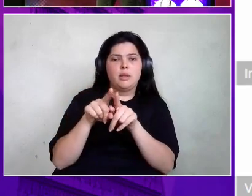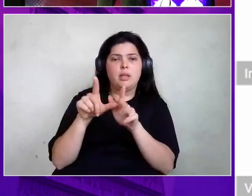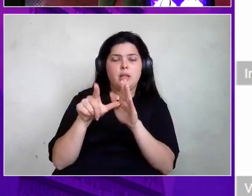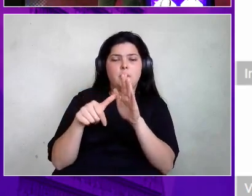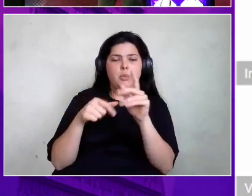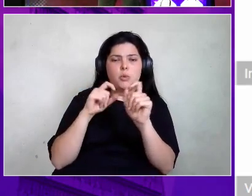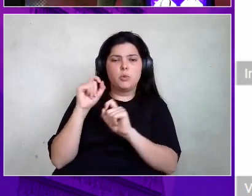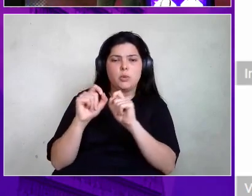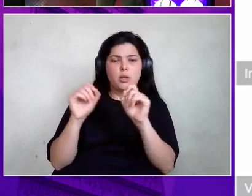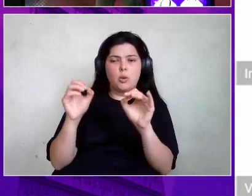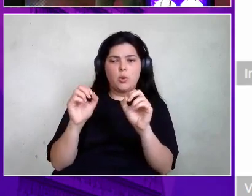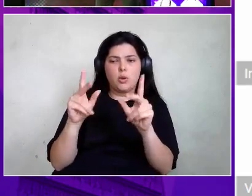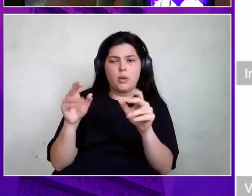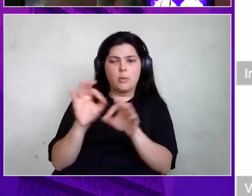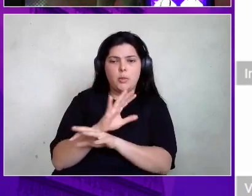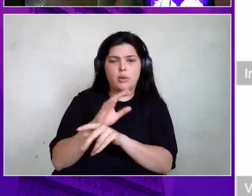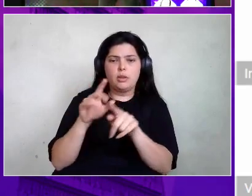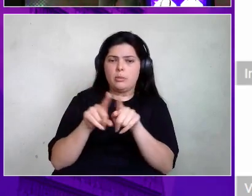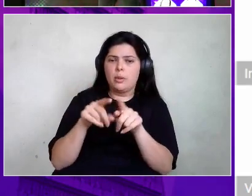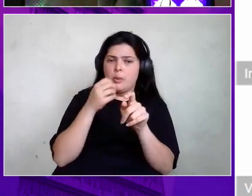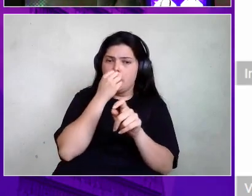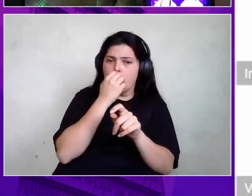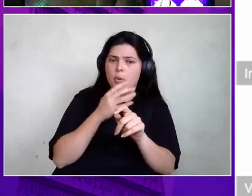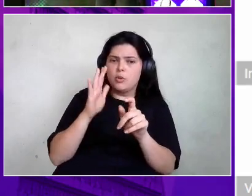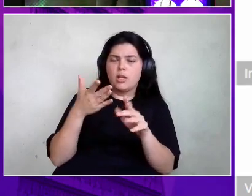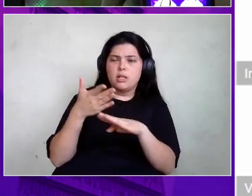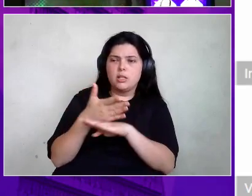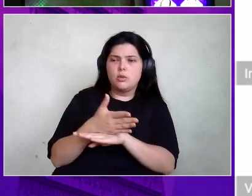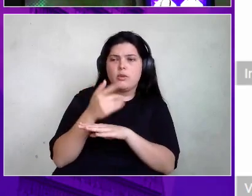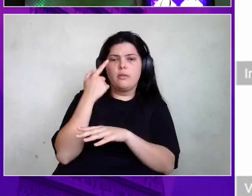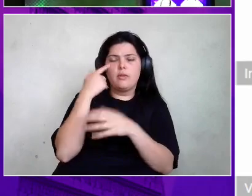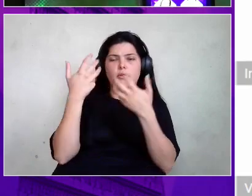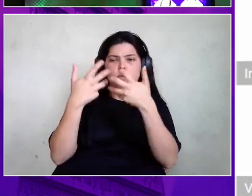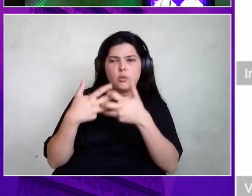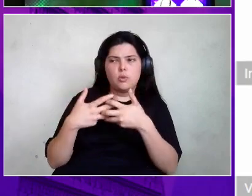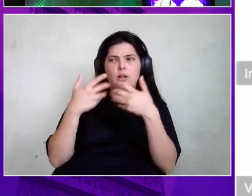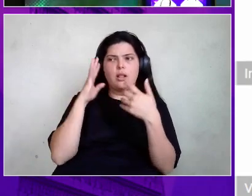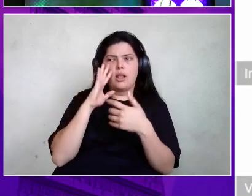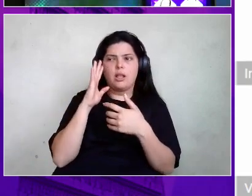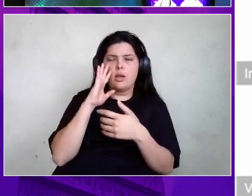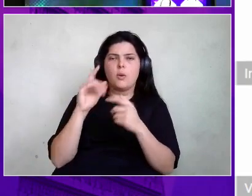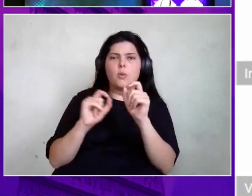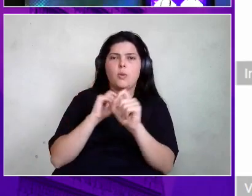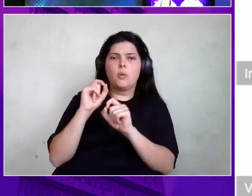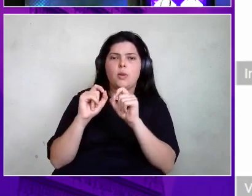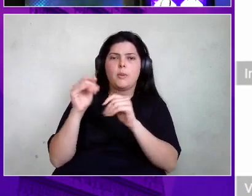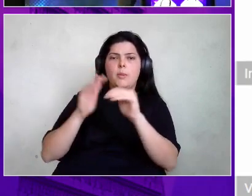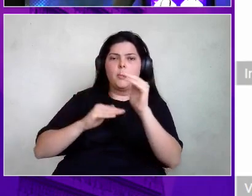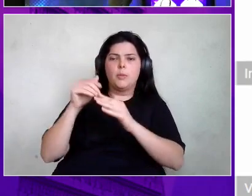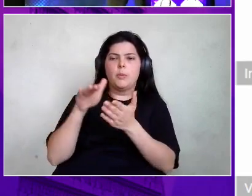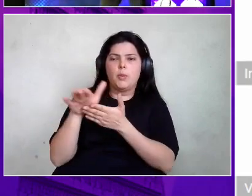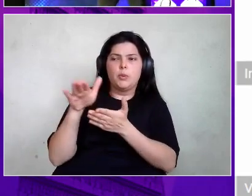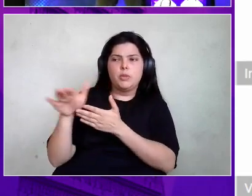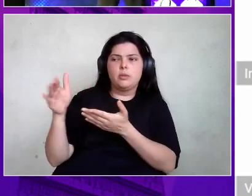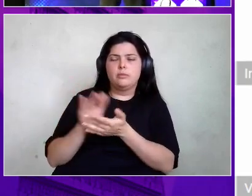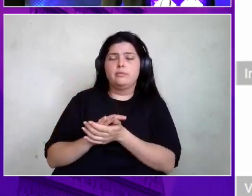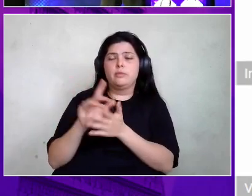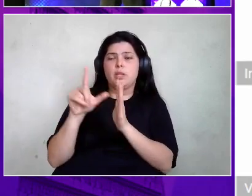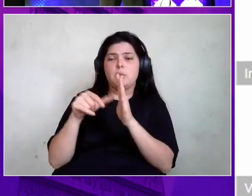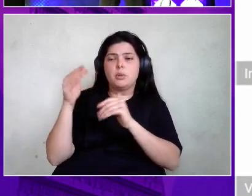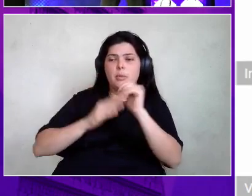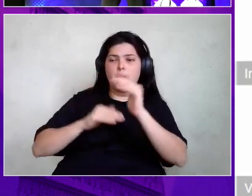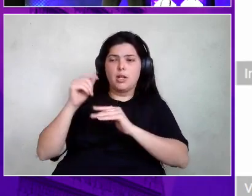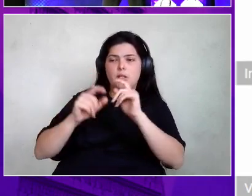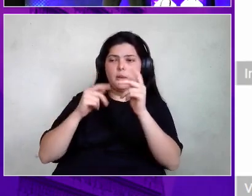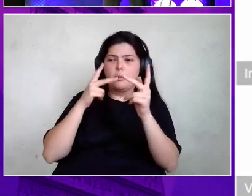ok, todo mundo está, cara, está em stage, a gente acessou, validou, bacana, então vamos botar em produção. E após a implantação em produção daquele meu pacote